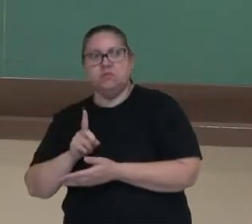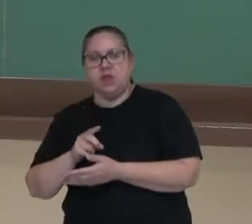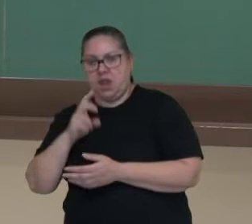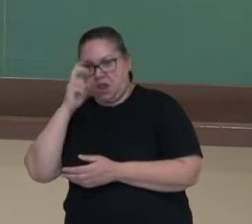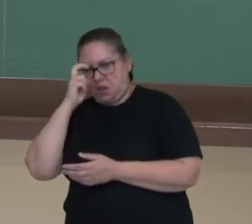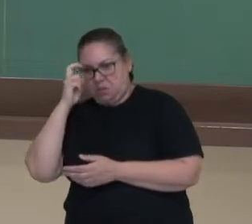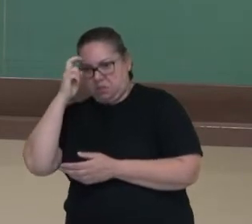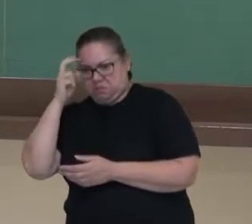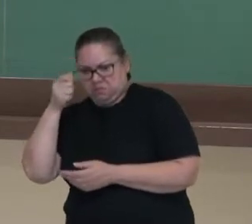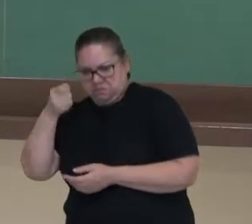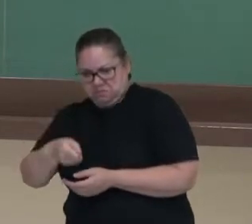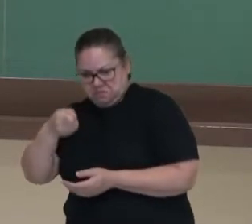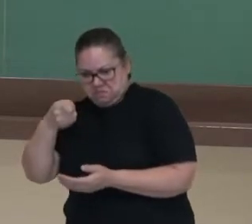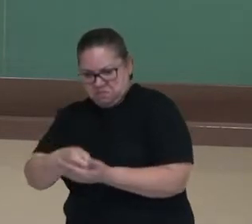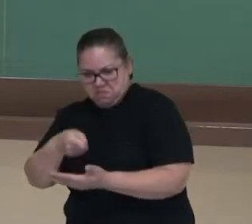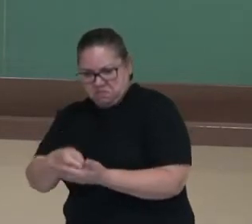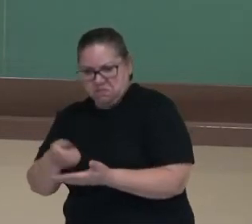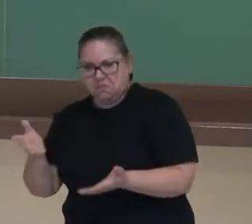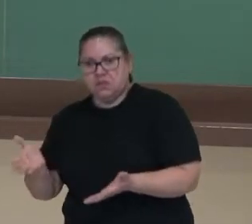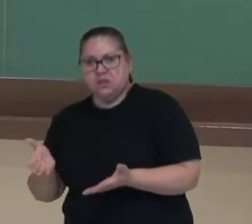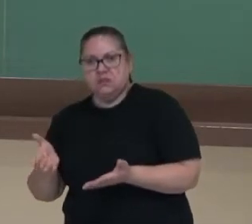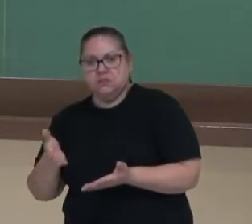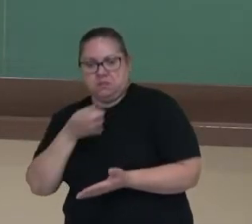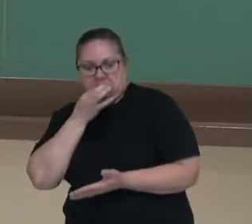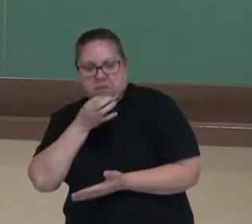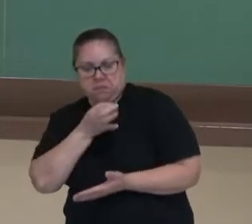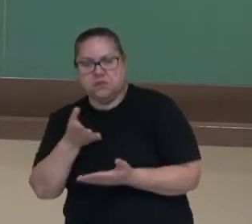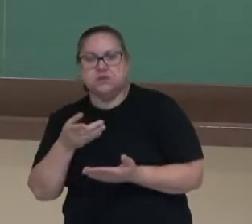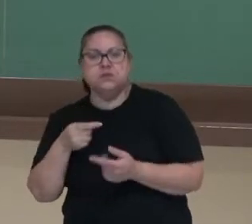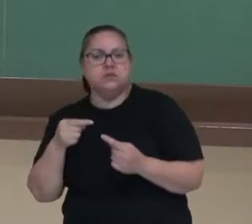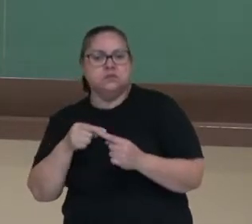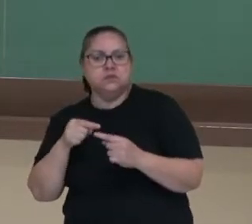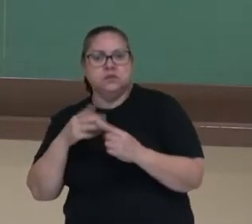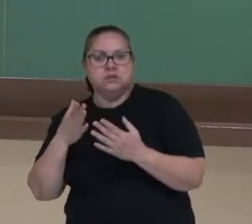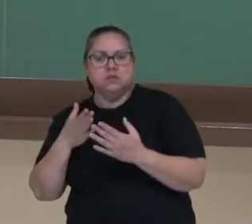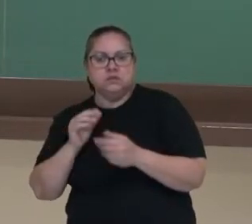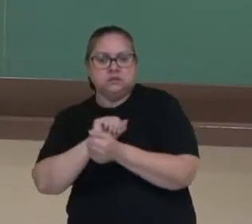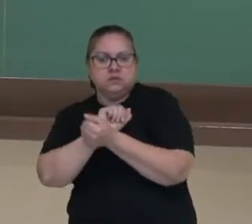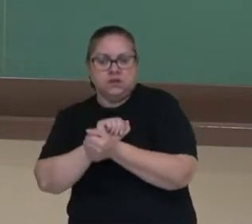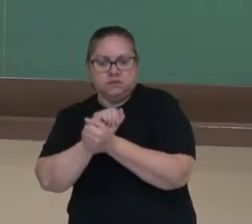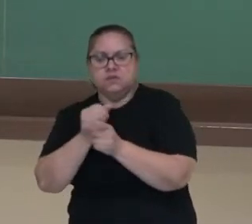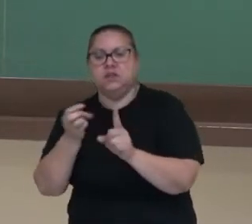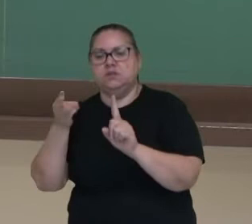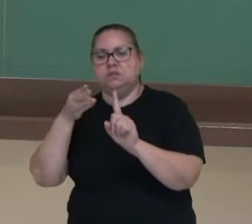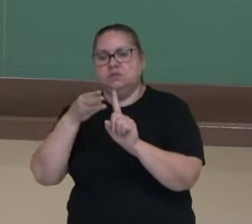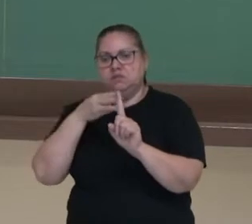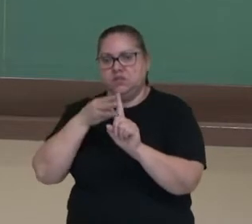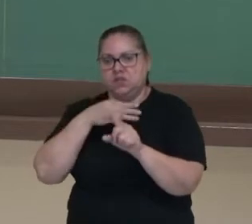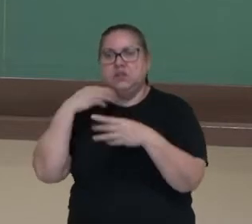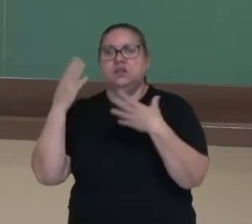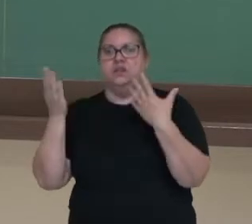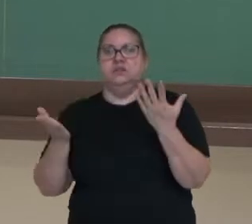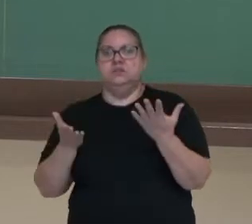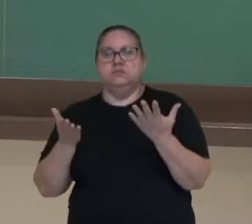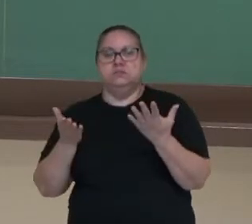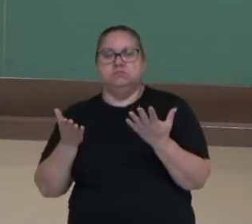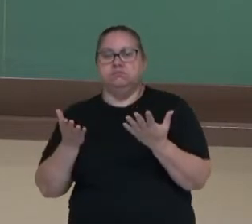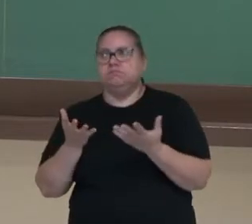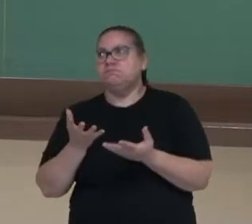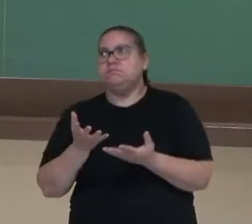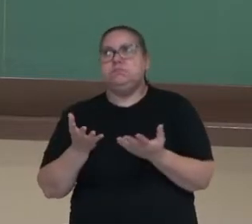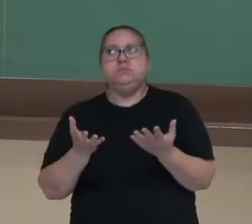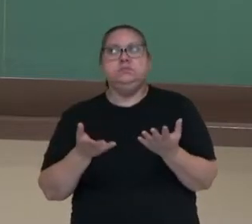duras críticas a essas pessoas que, de acordo com eles, né, escravizaram índios, enfim, né,